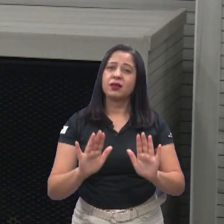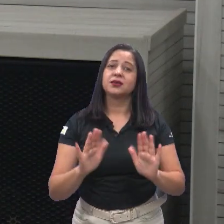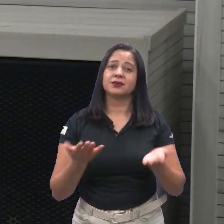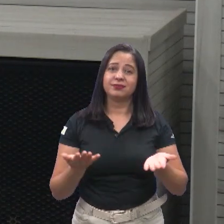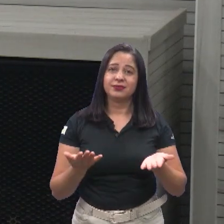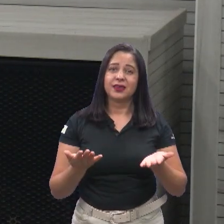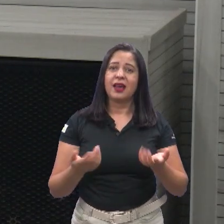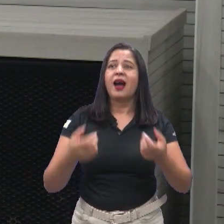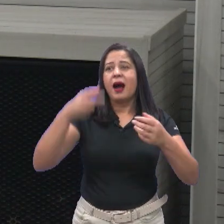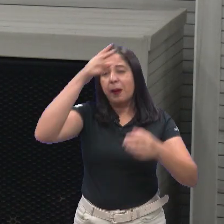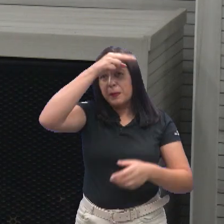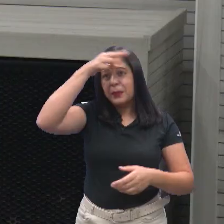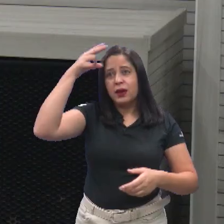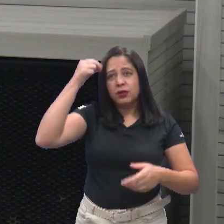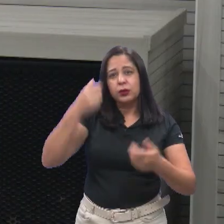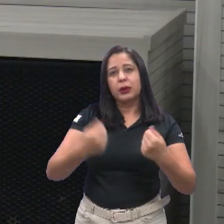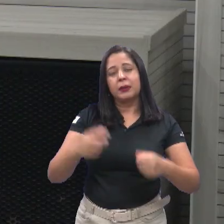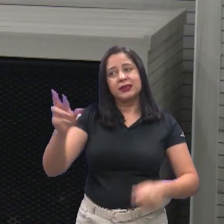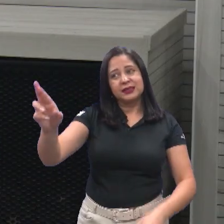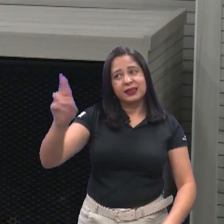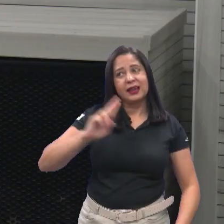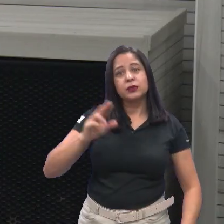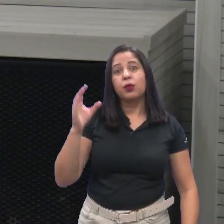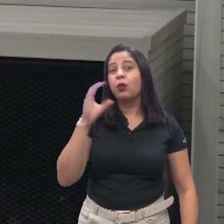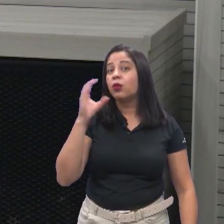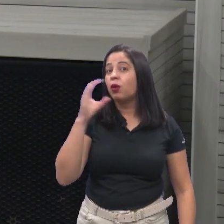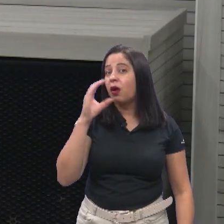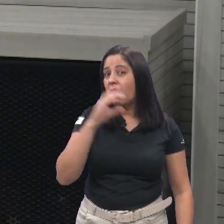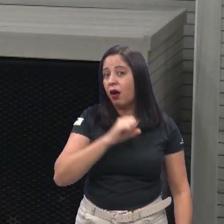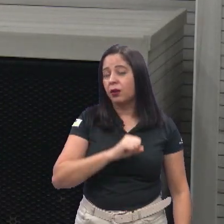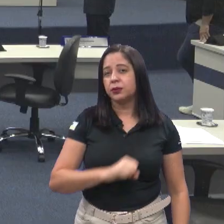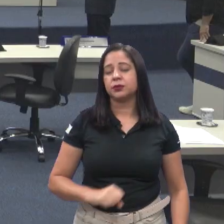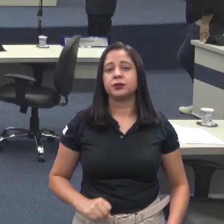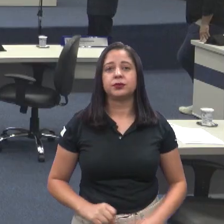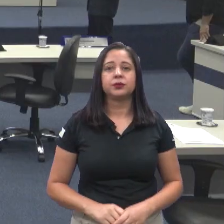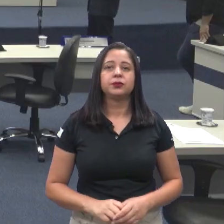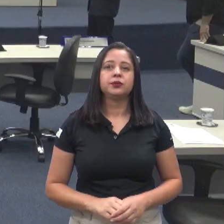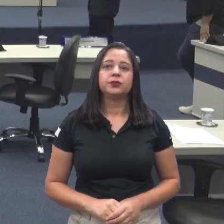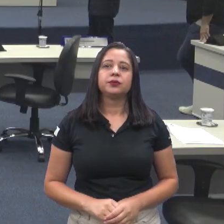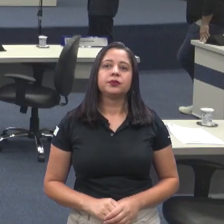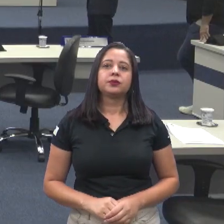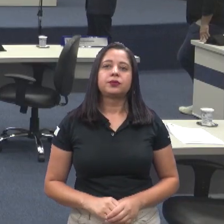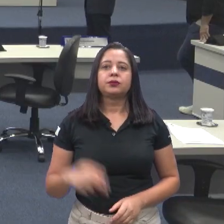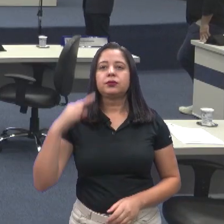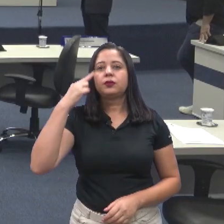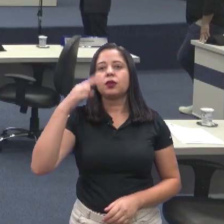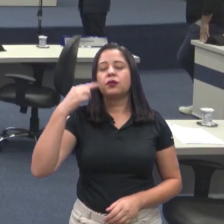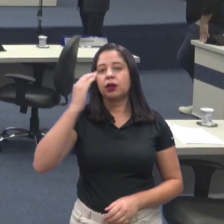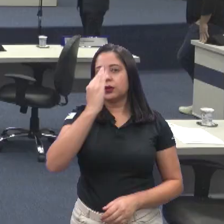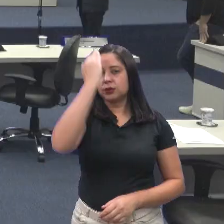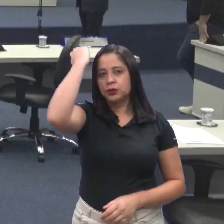uma resposta rápida do prefeito do governo atual. Questão de ordem, vereador Cláudio